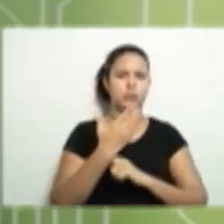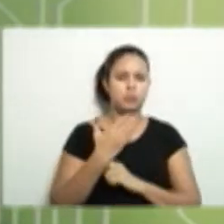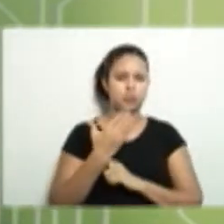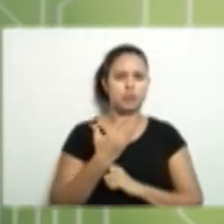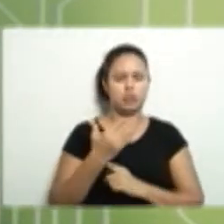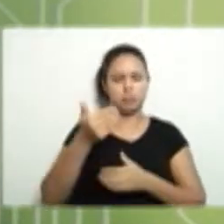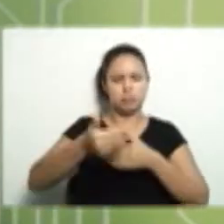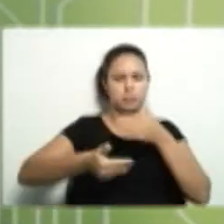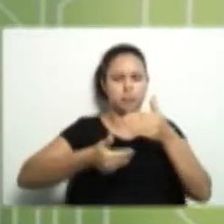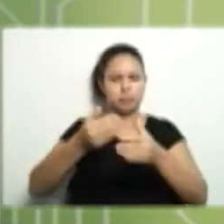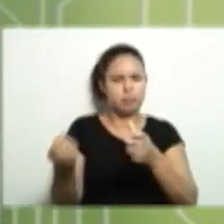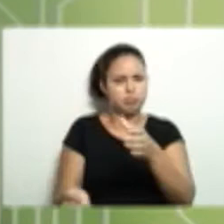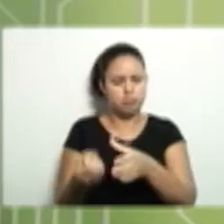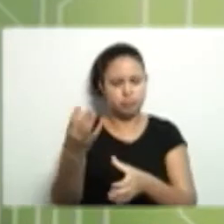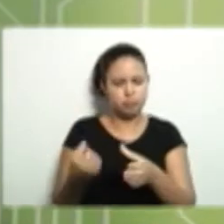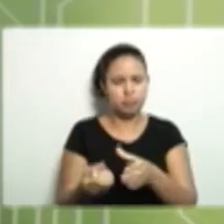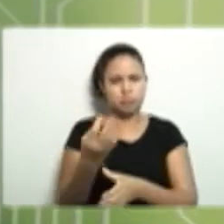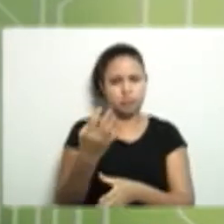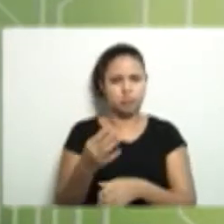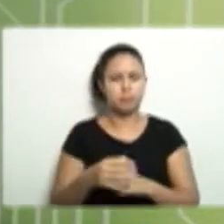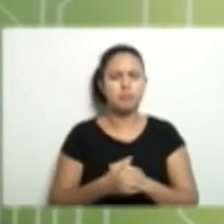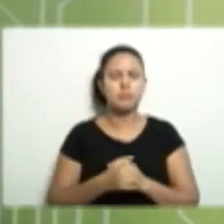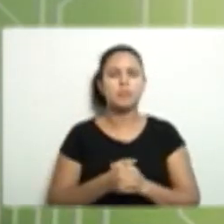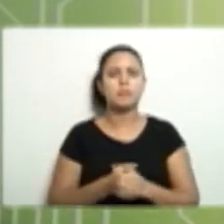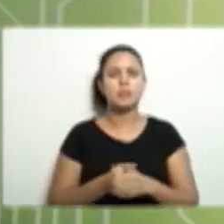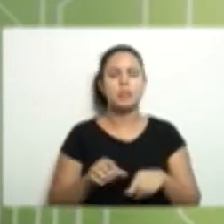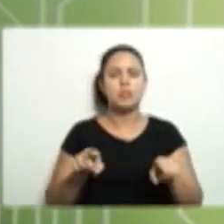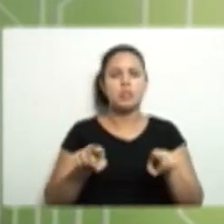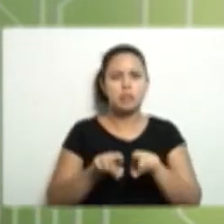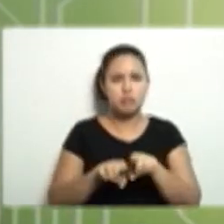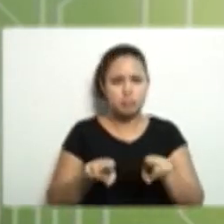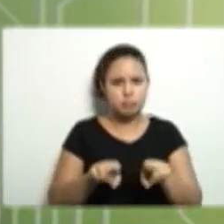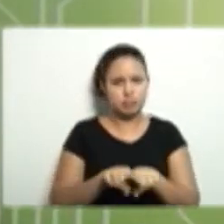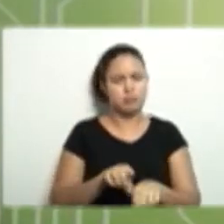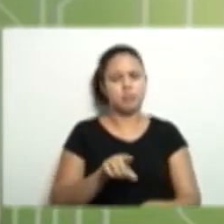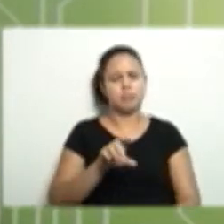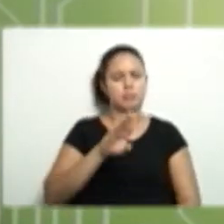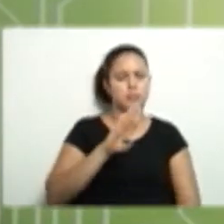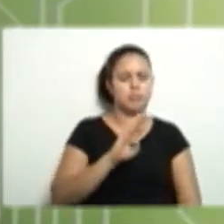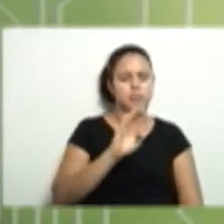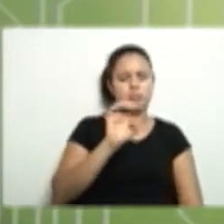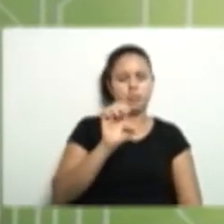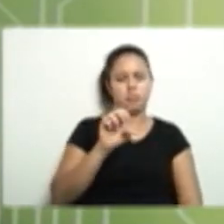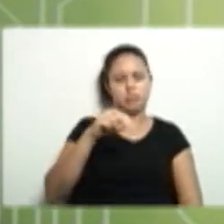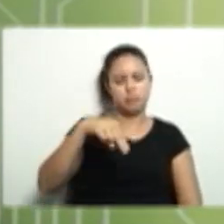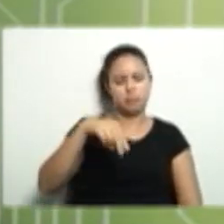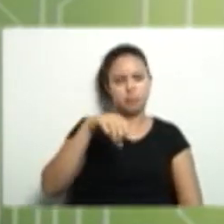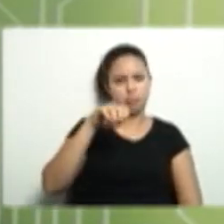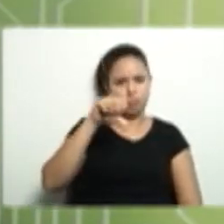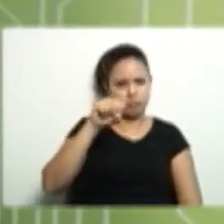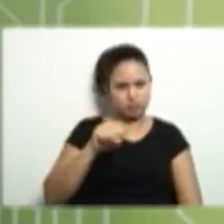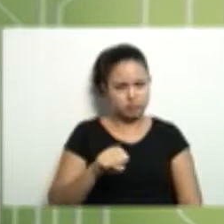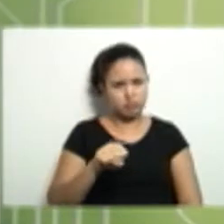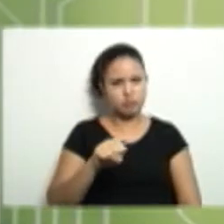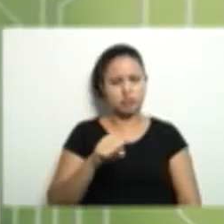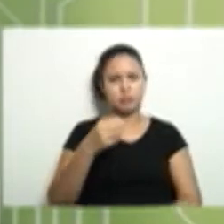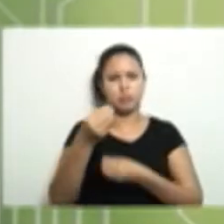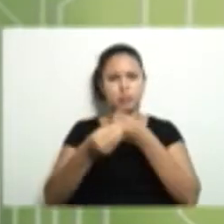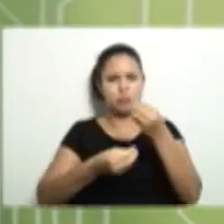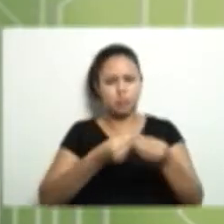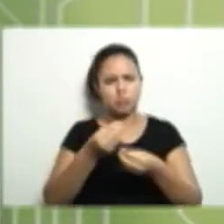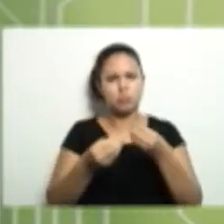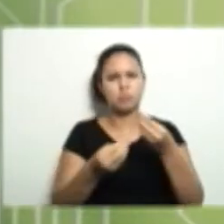os bens. É importante compreender qual o processo produtivo qual você se insere para compreender como será o seu processo